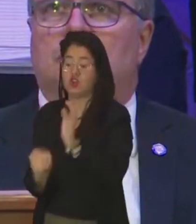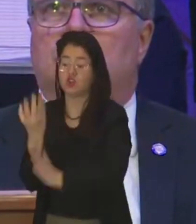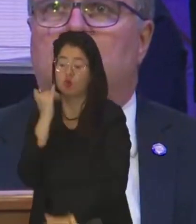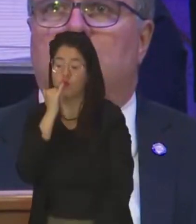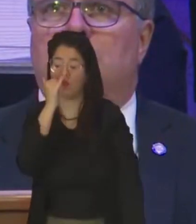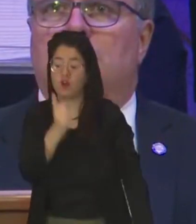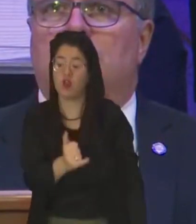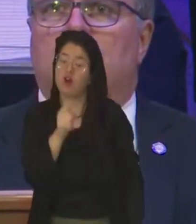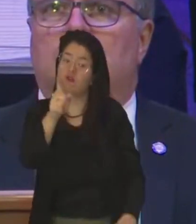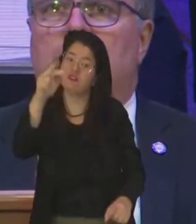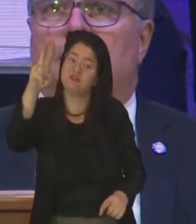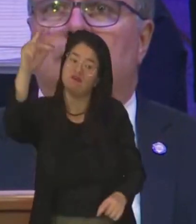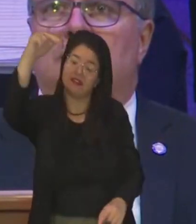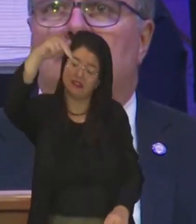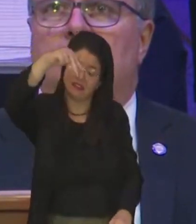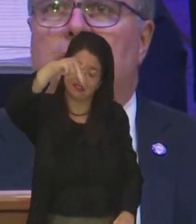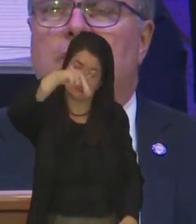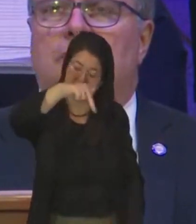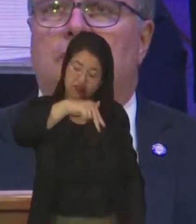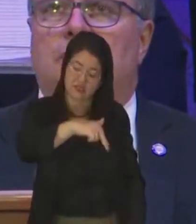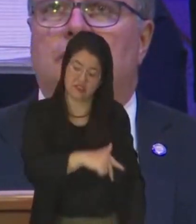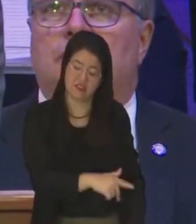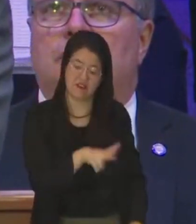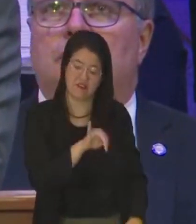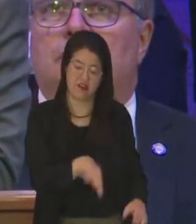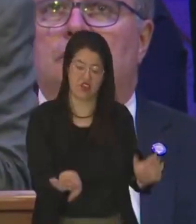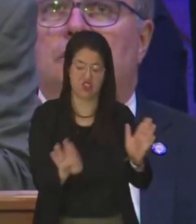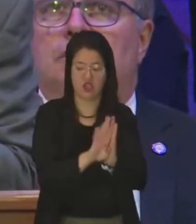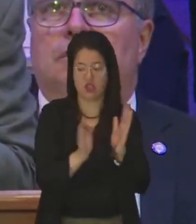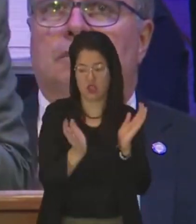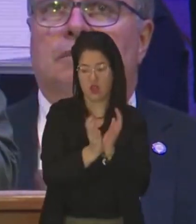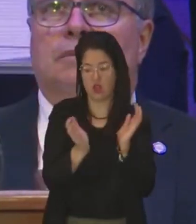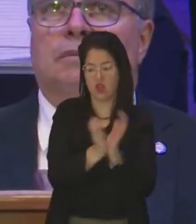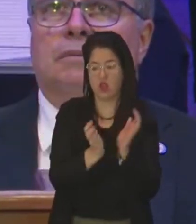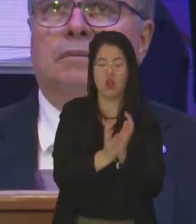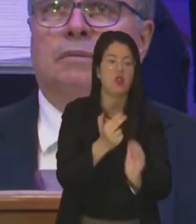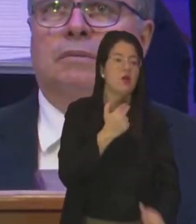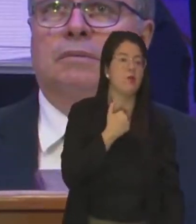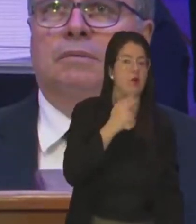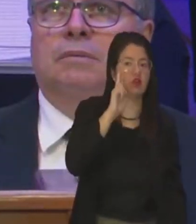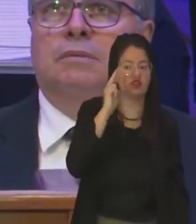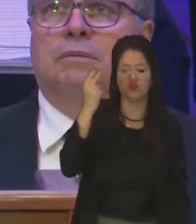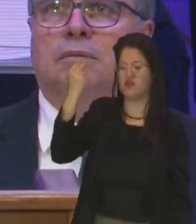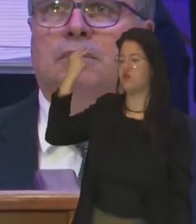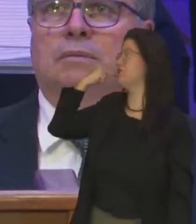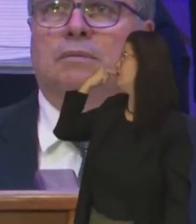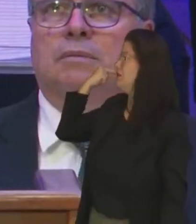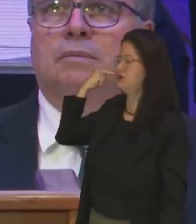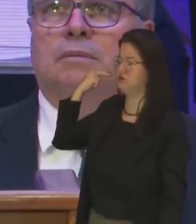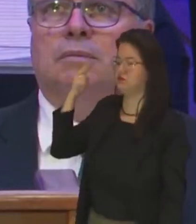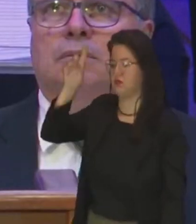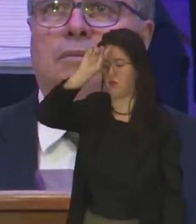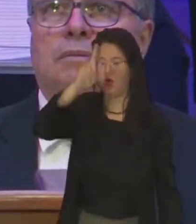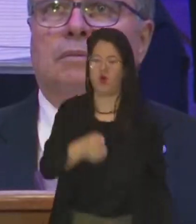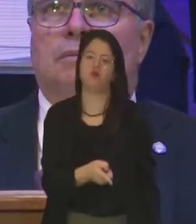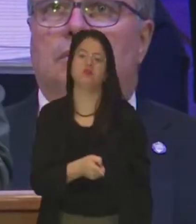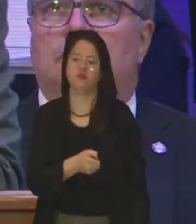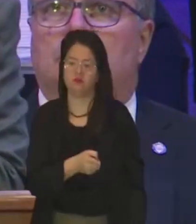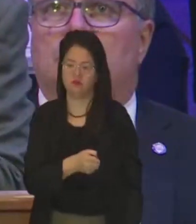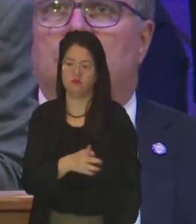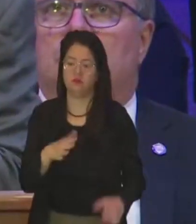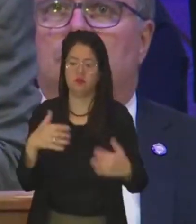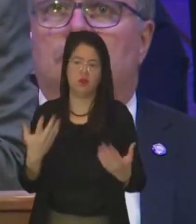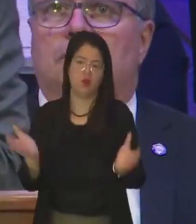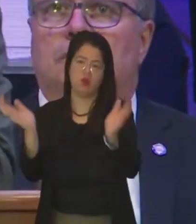vocês descerem, vocês vão fazer todo o caminho de volta, vão chegar na aldeia, não olhem para trás. Ele deu uma ordem. Bom,